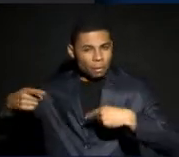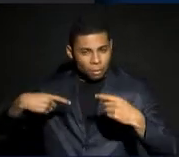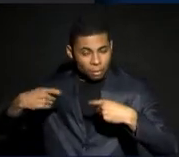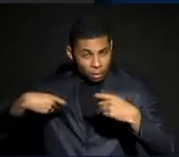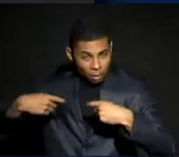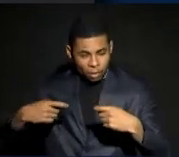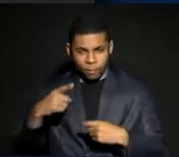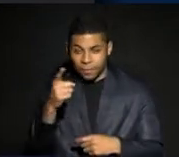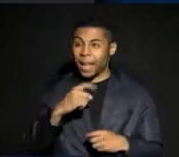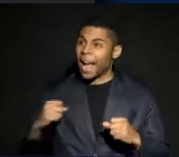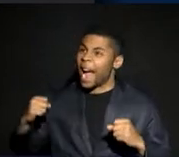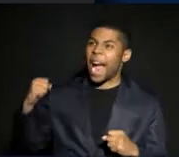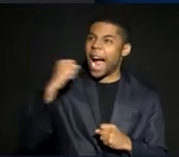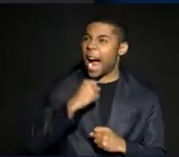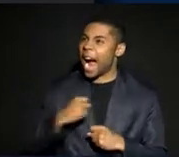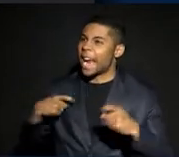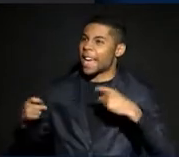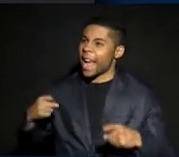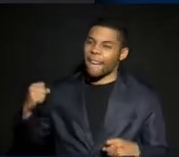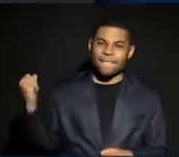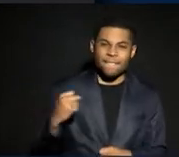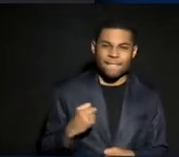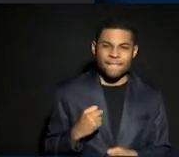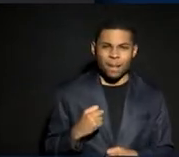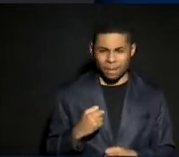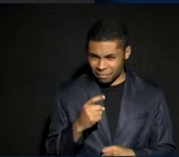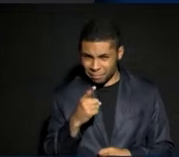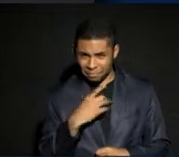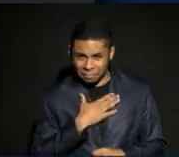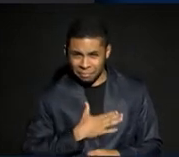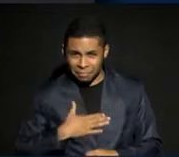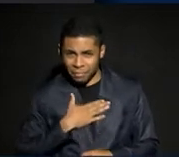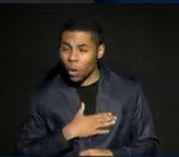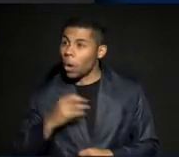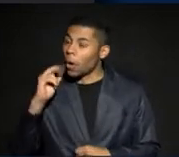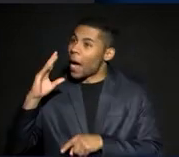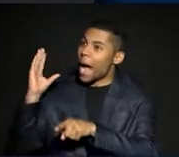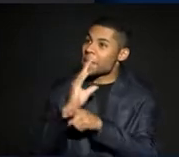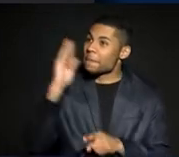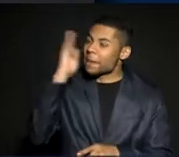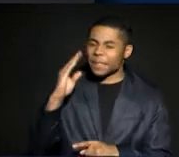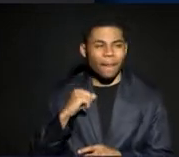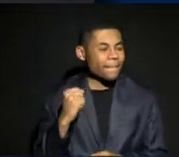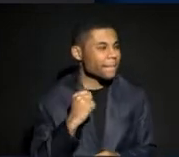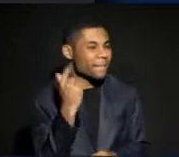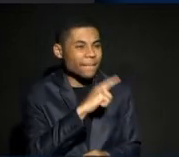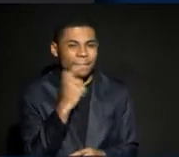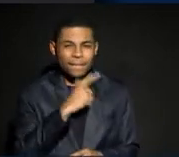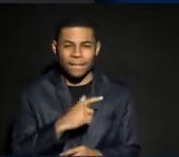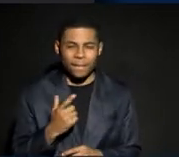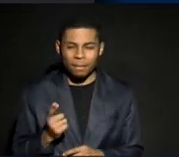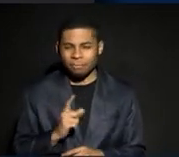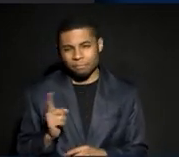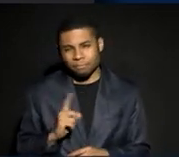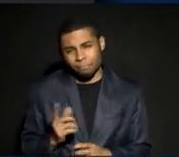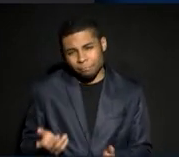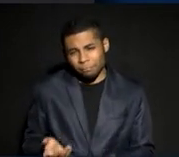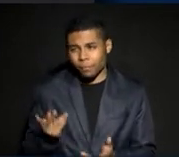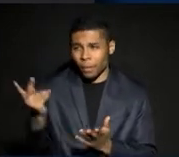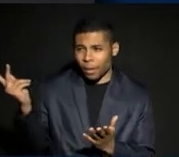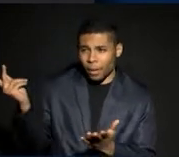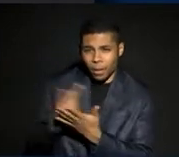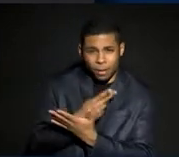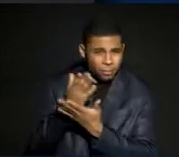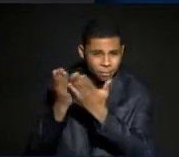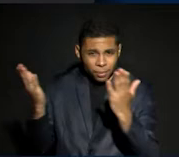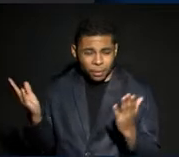pode comemorar uma guerra, né, como sendo uma coisa que beneficia o Brasil, mas o fato é que isso acontece, né, por falta